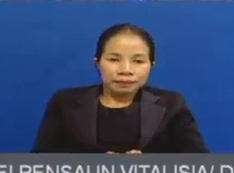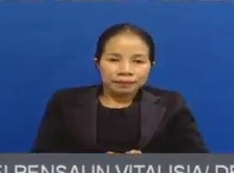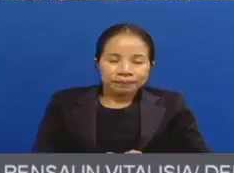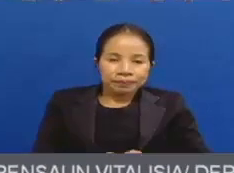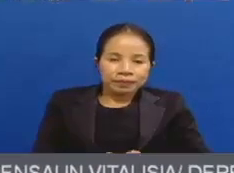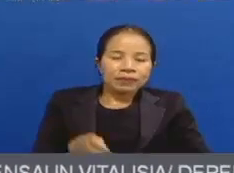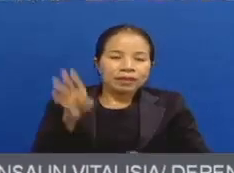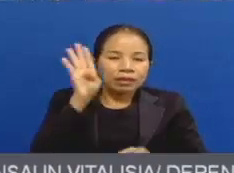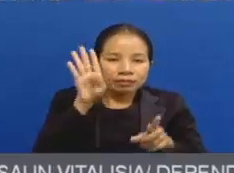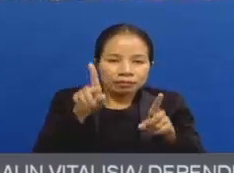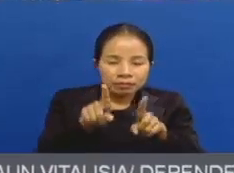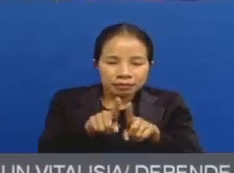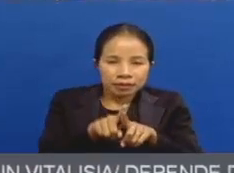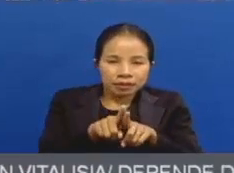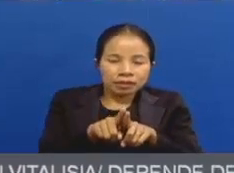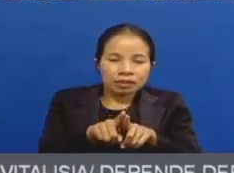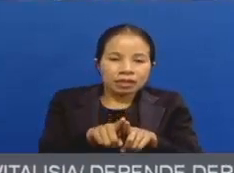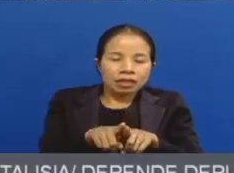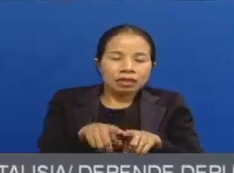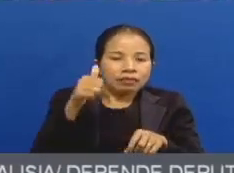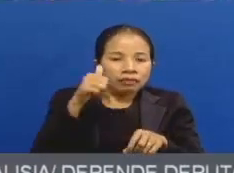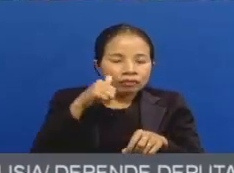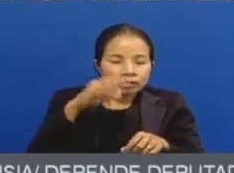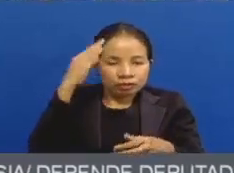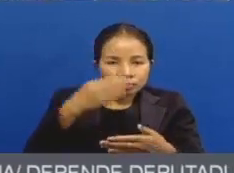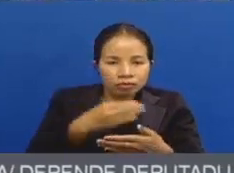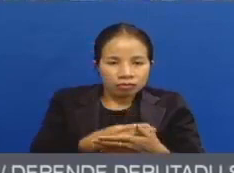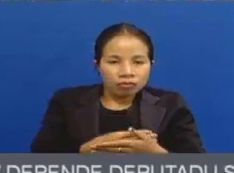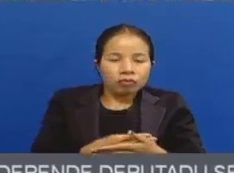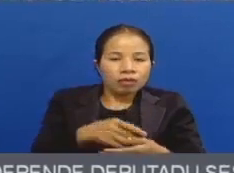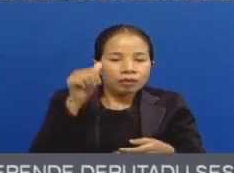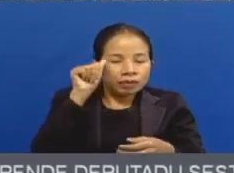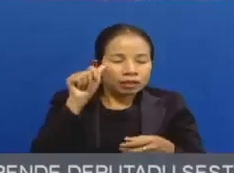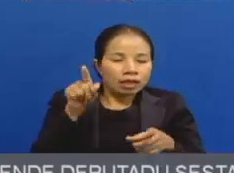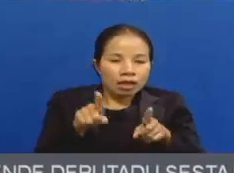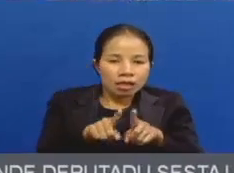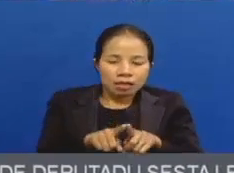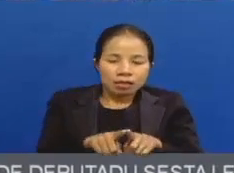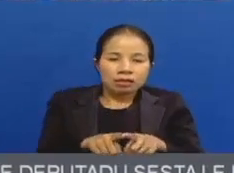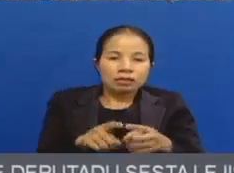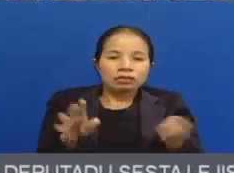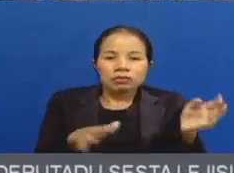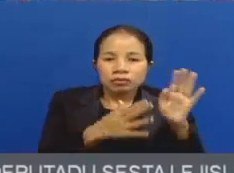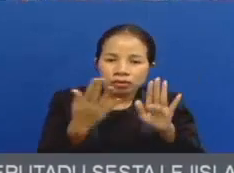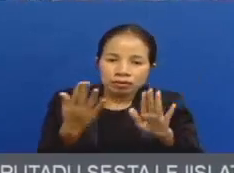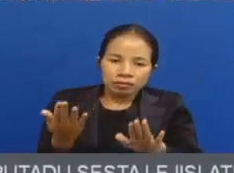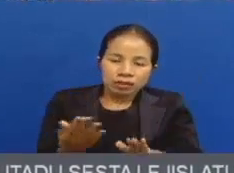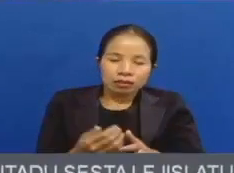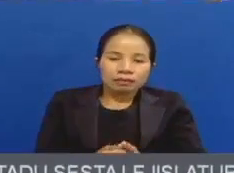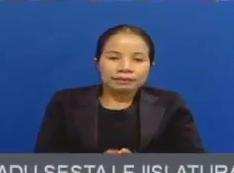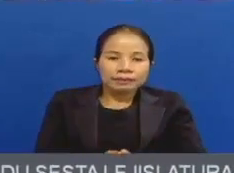A minha bem, a minha feta, a minha oan, a minha alien. Tônia is